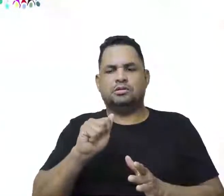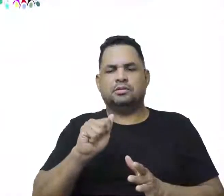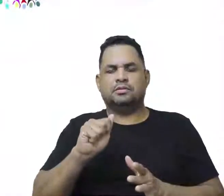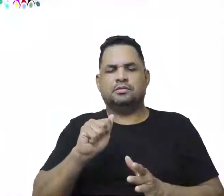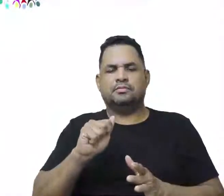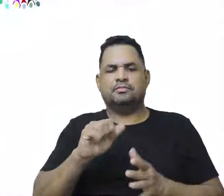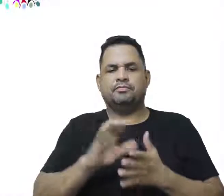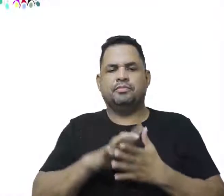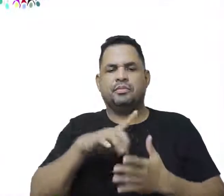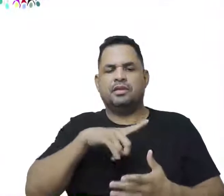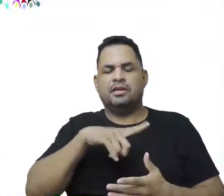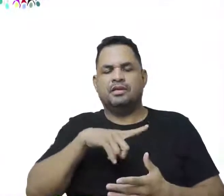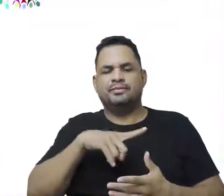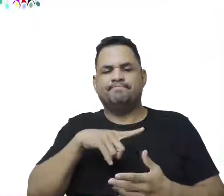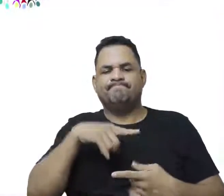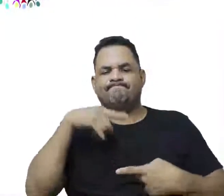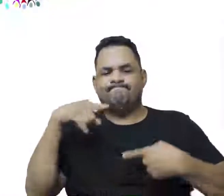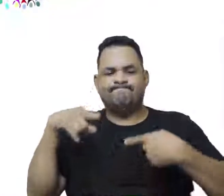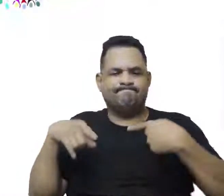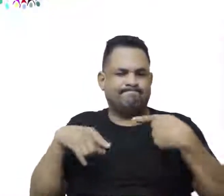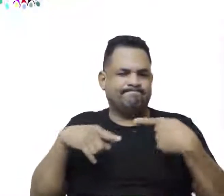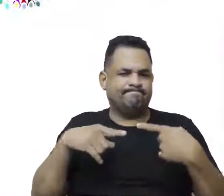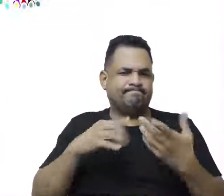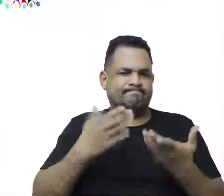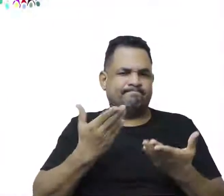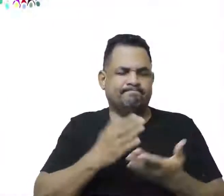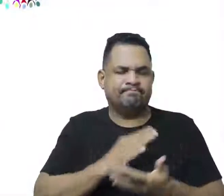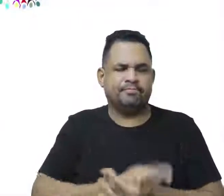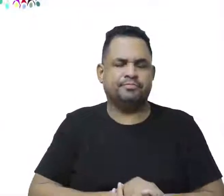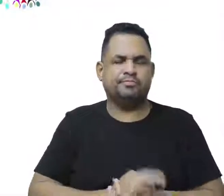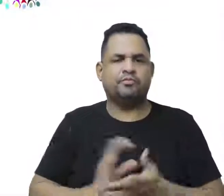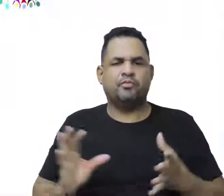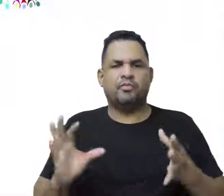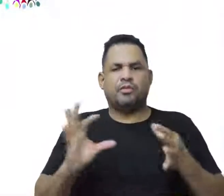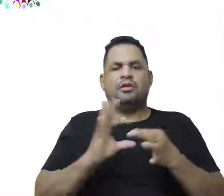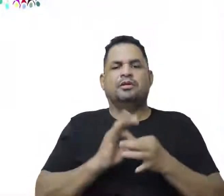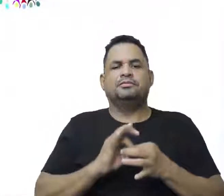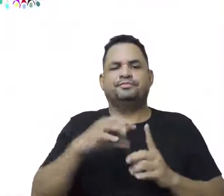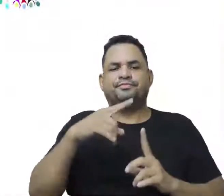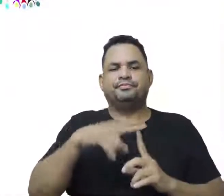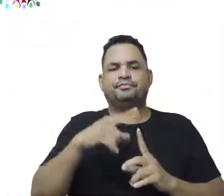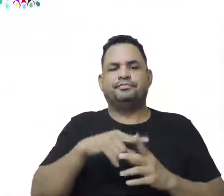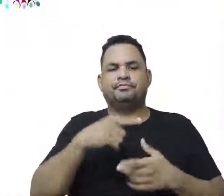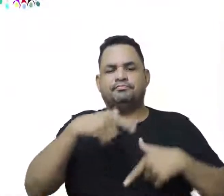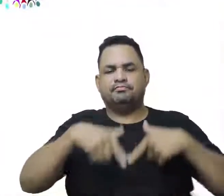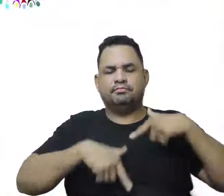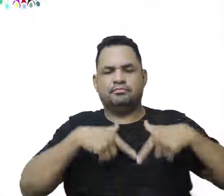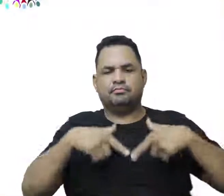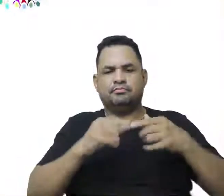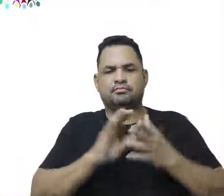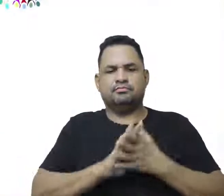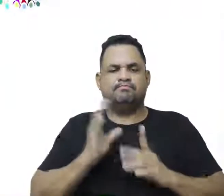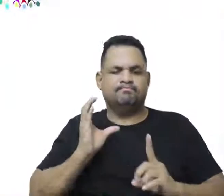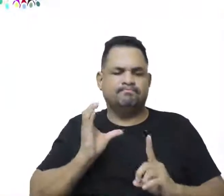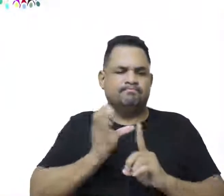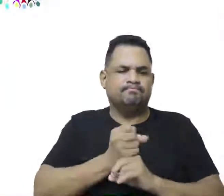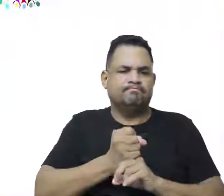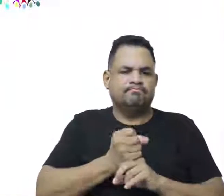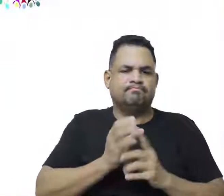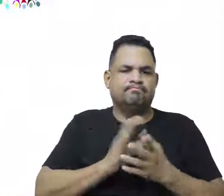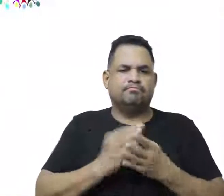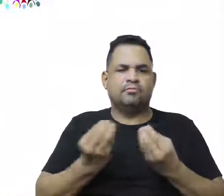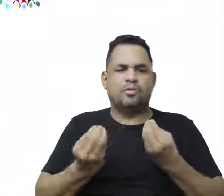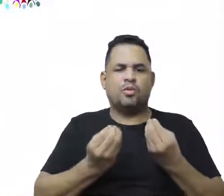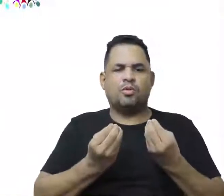ele tinha essa perspectiva que da ligação desses tipos ideais de ação e dominação ou